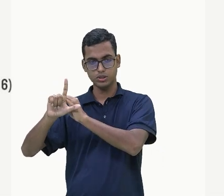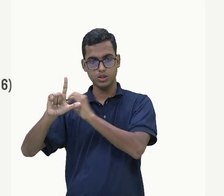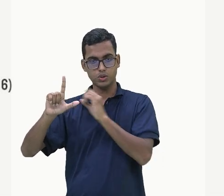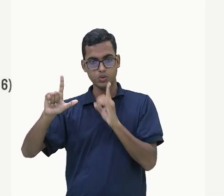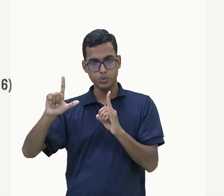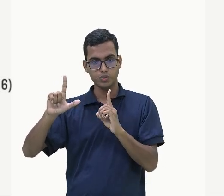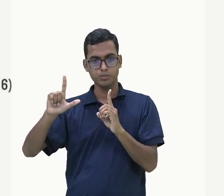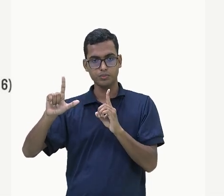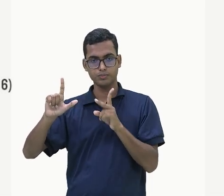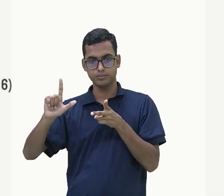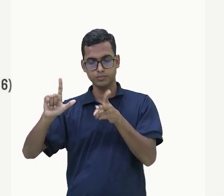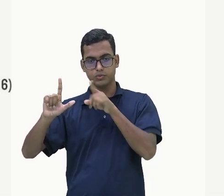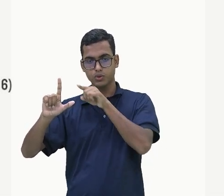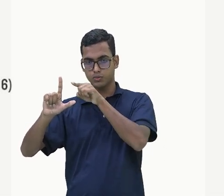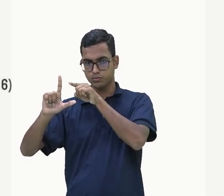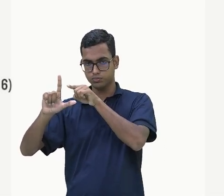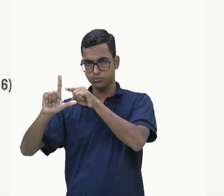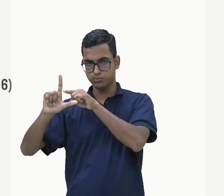ponto 1.